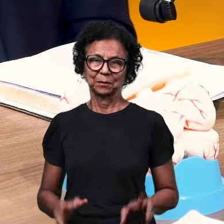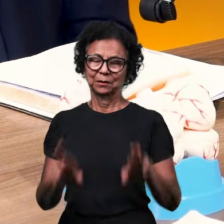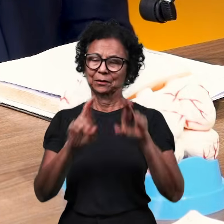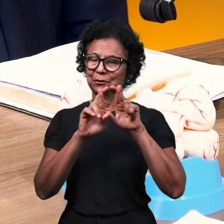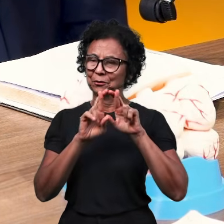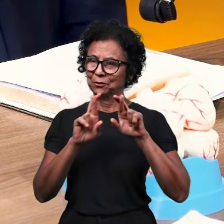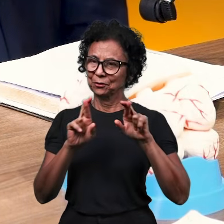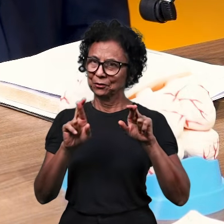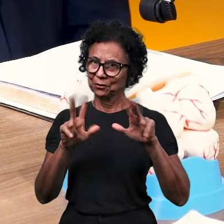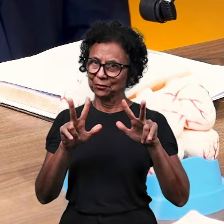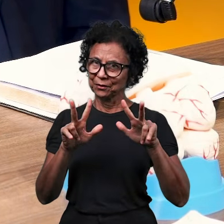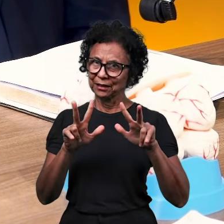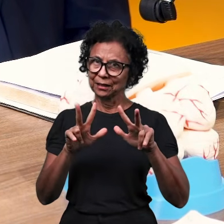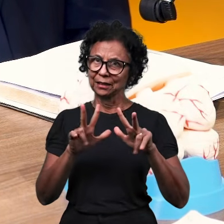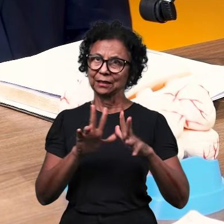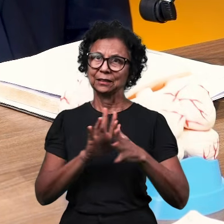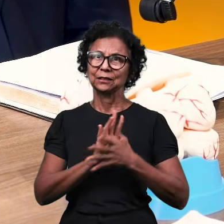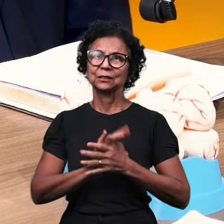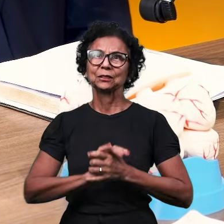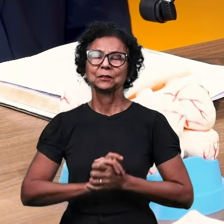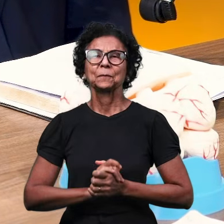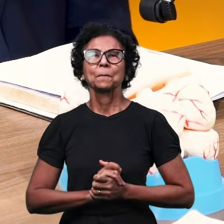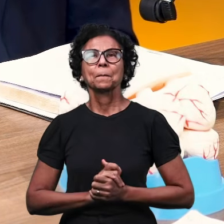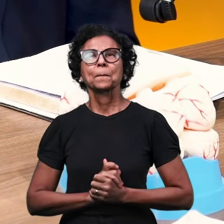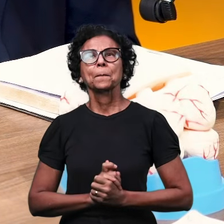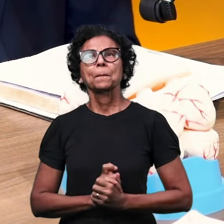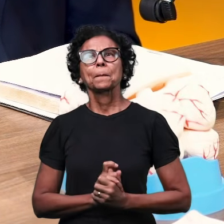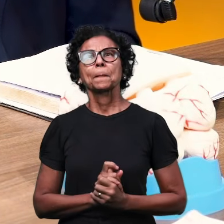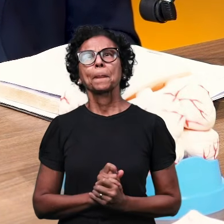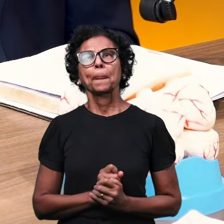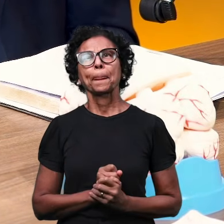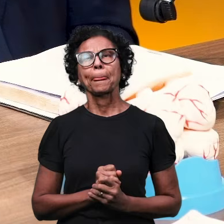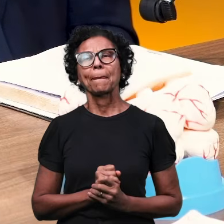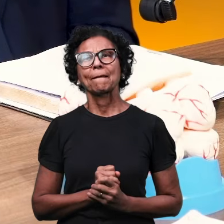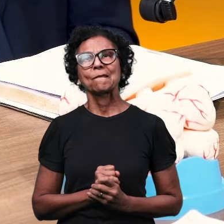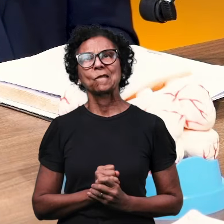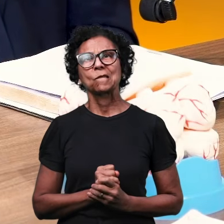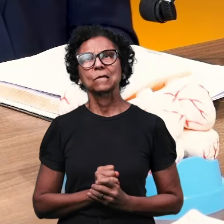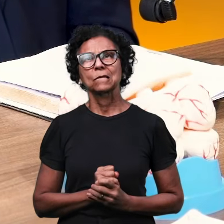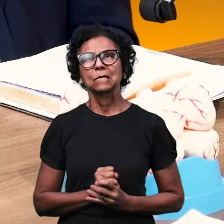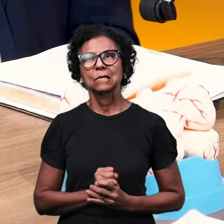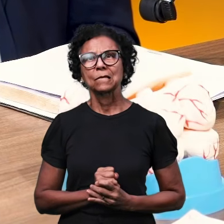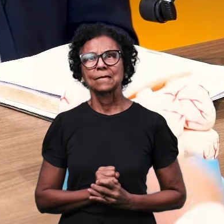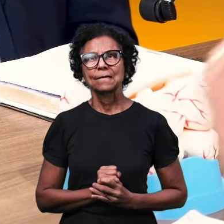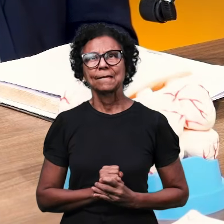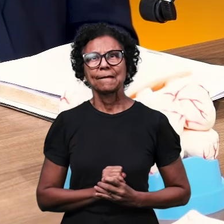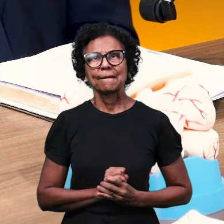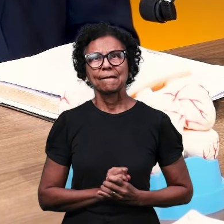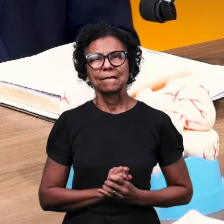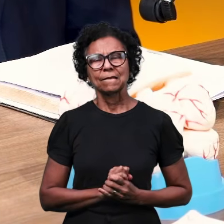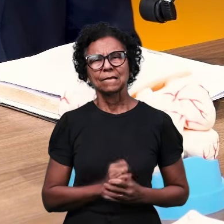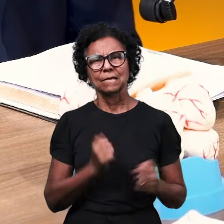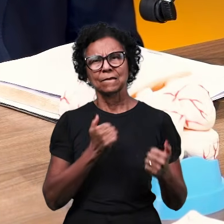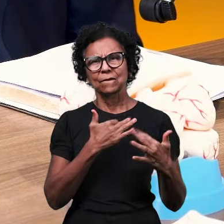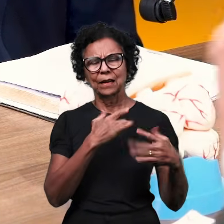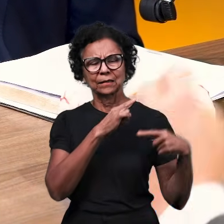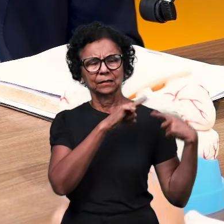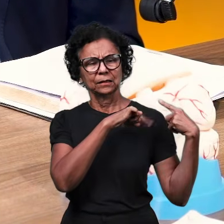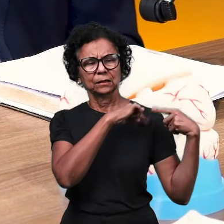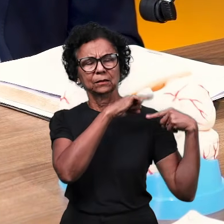da geração, desde a Baby Boomer, pós-Segunda Guerra, depois vem a geração